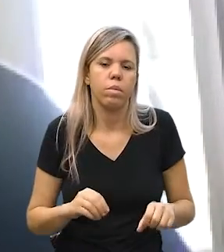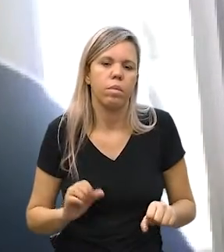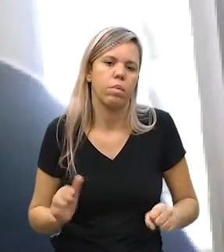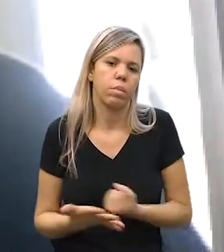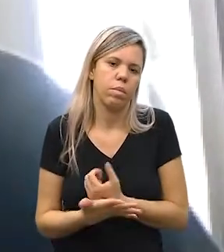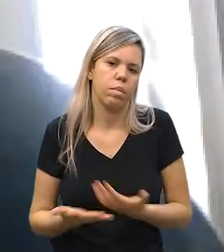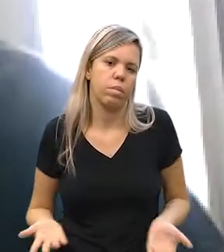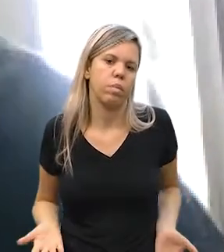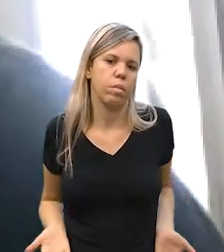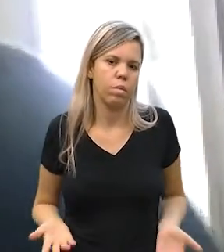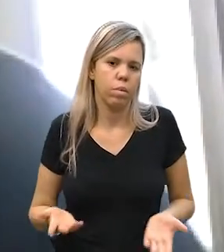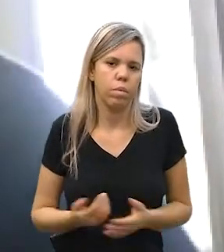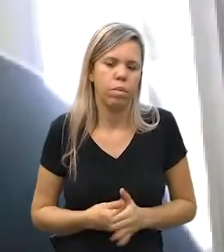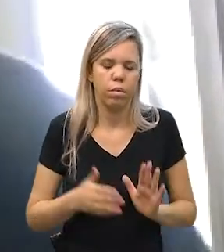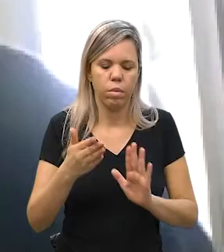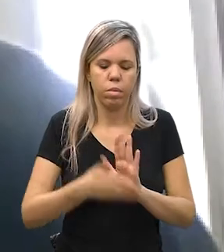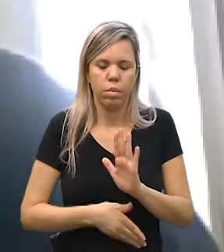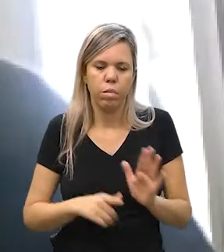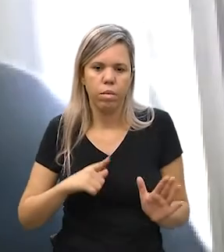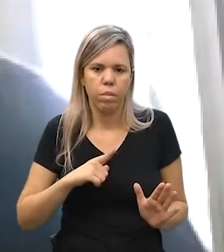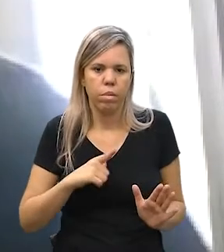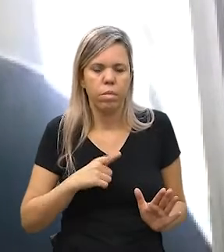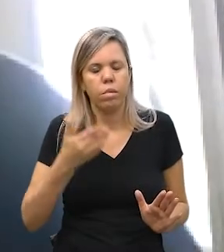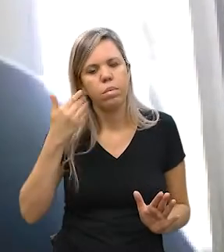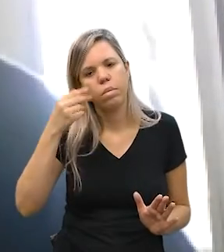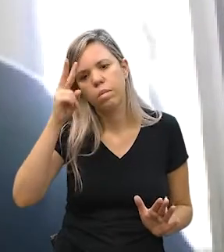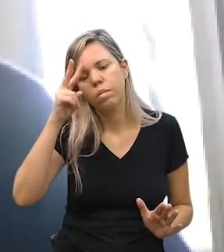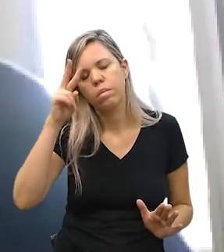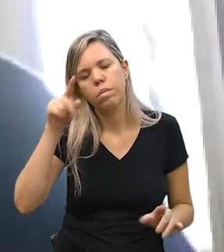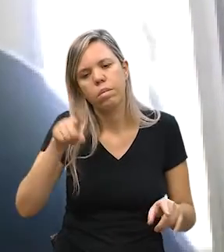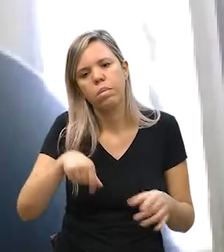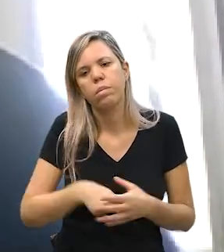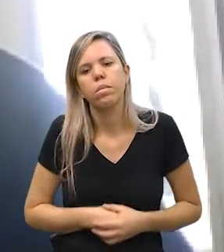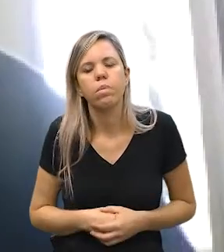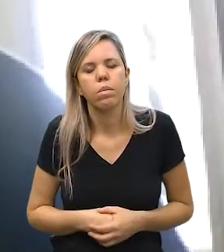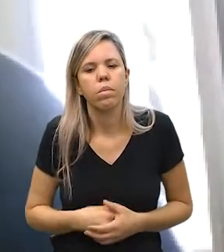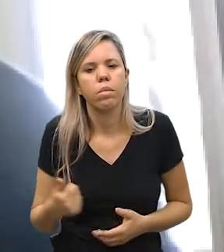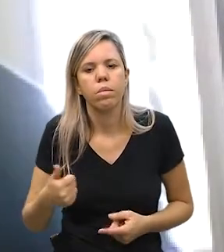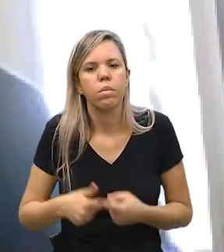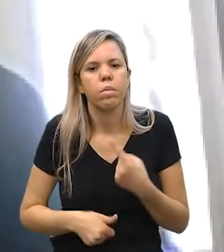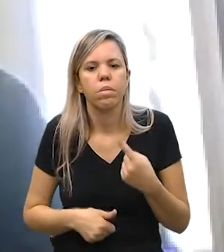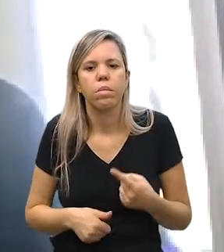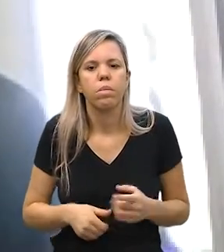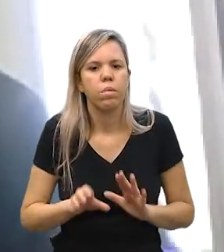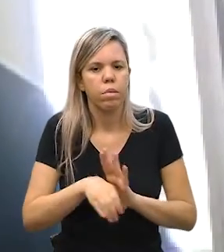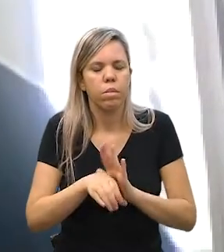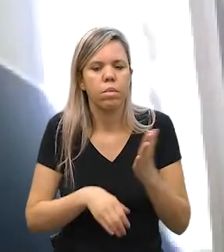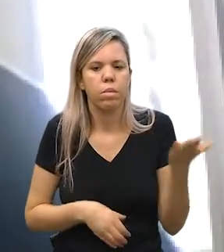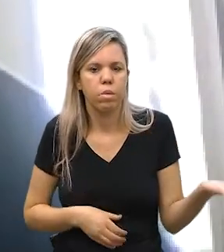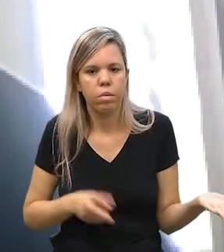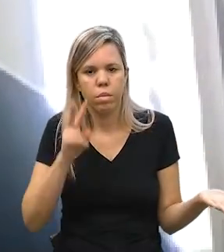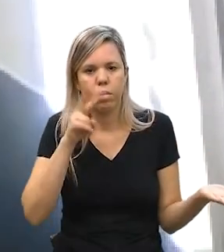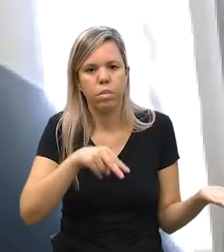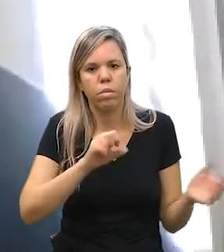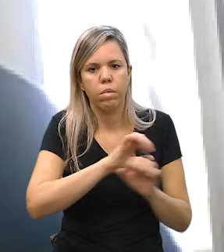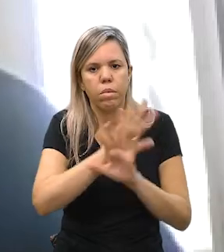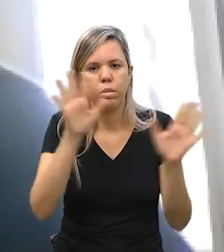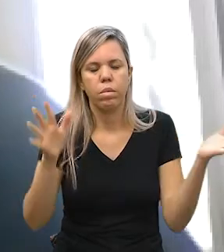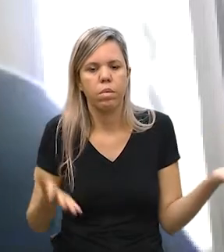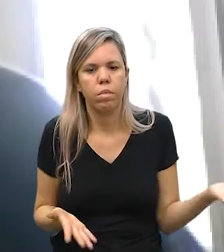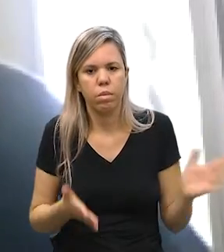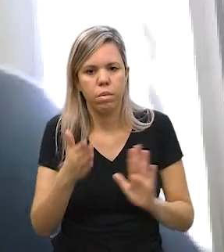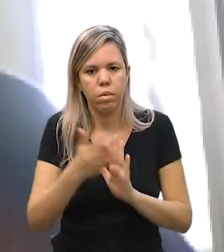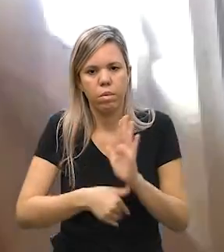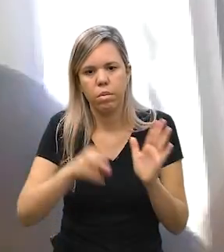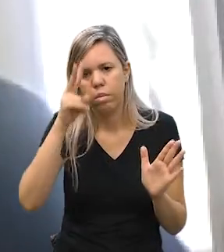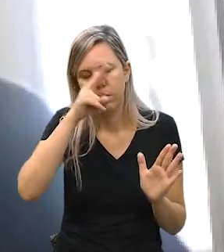pandemia. Então, a capa tenta resgatar isso. Primeiro conceito, assim que a gente vê claro, a capa